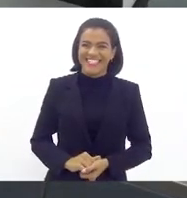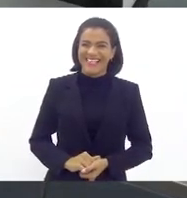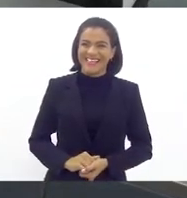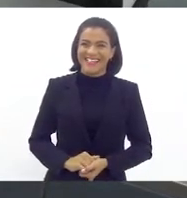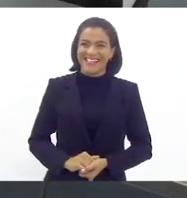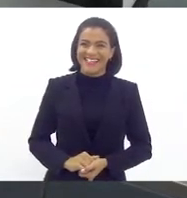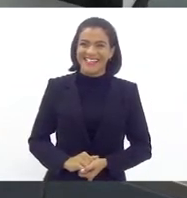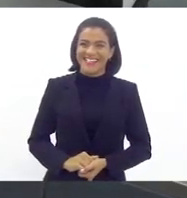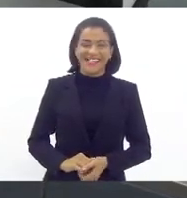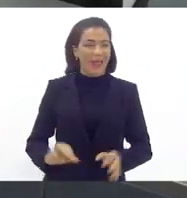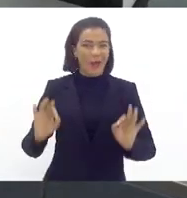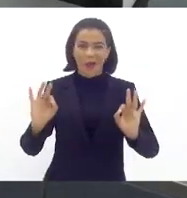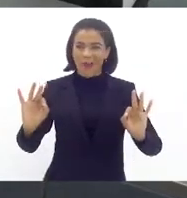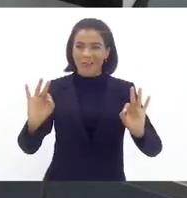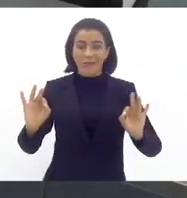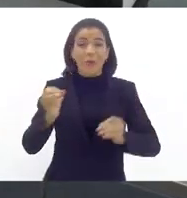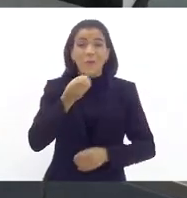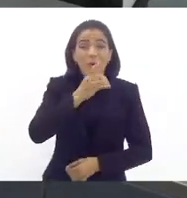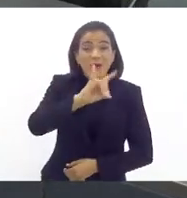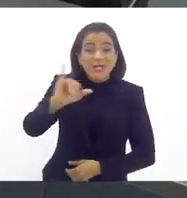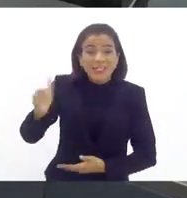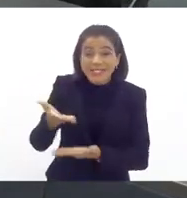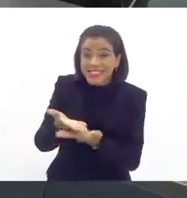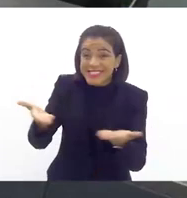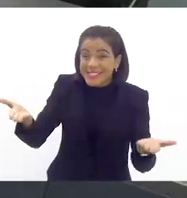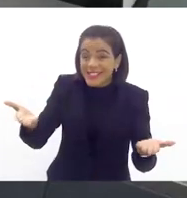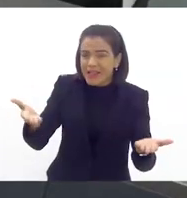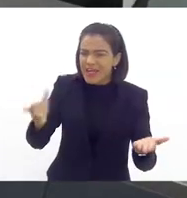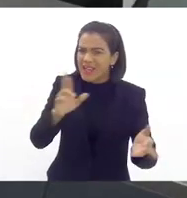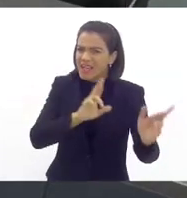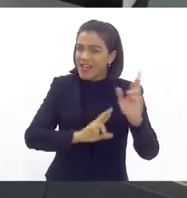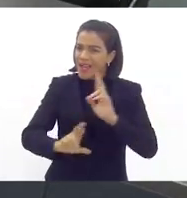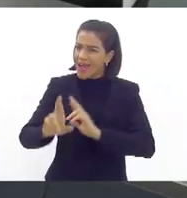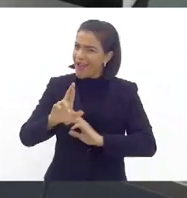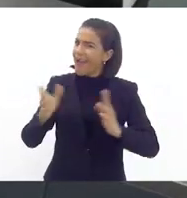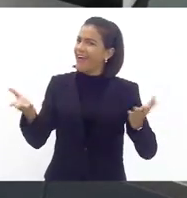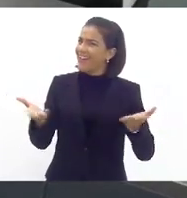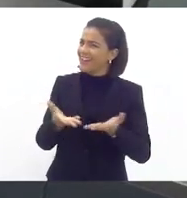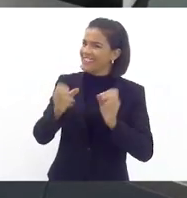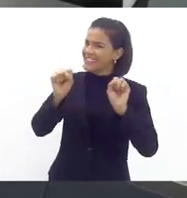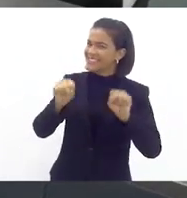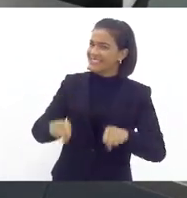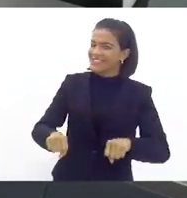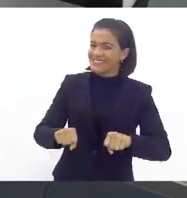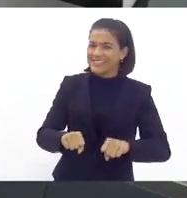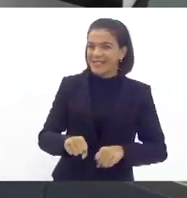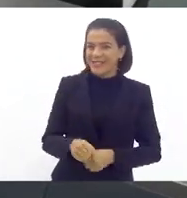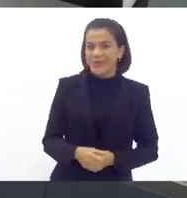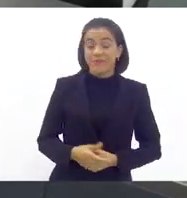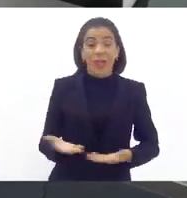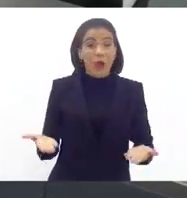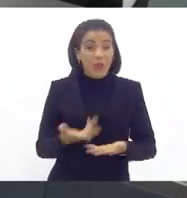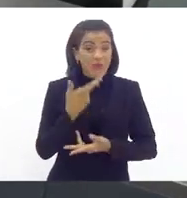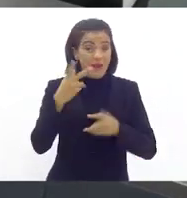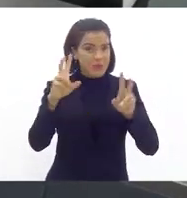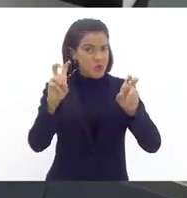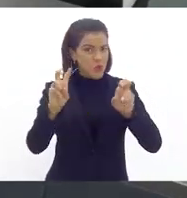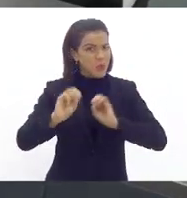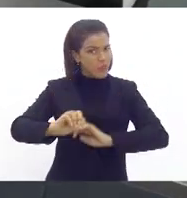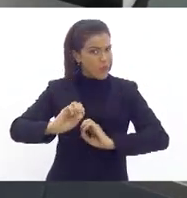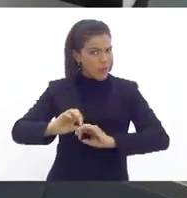Tá ótimo. Bom dia, gente. Bom dia. Agora sim, né? Vamos tratar de educação. Temos que